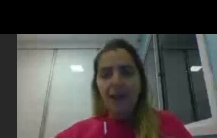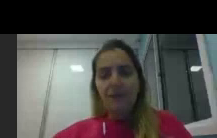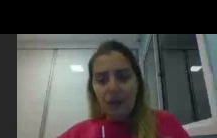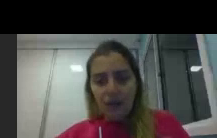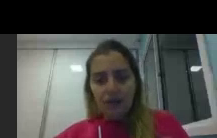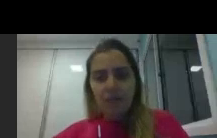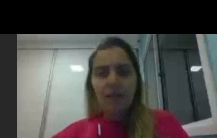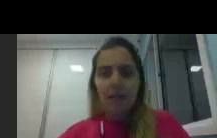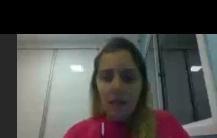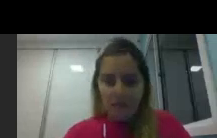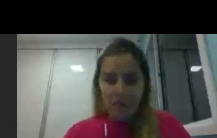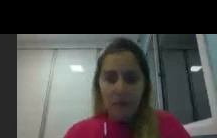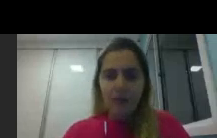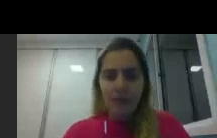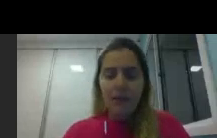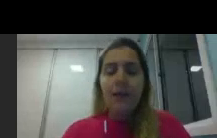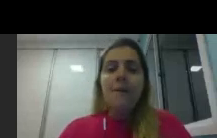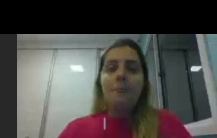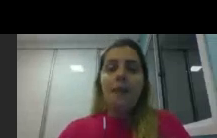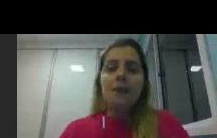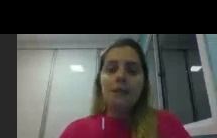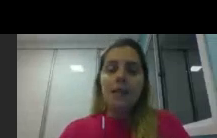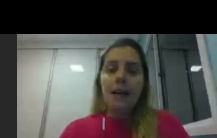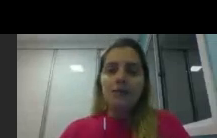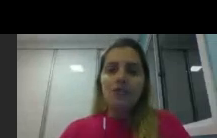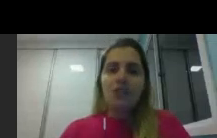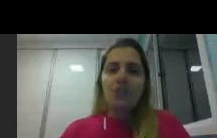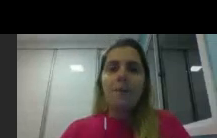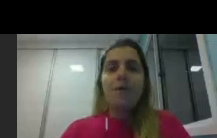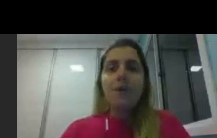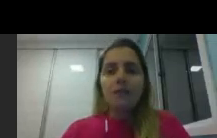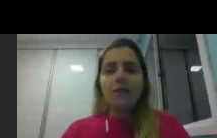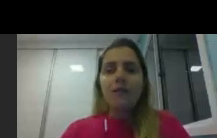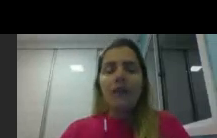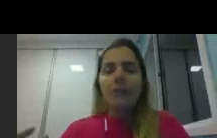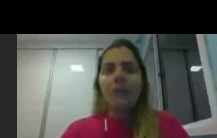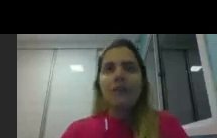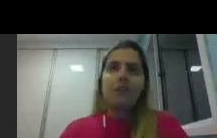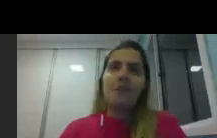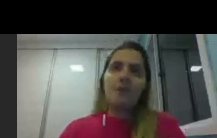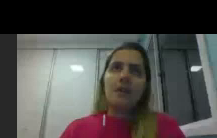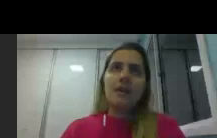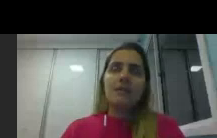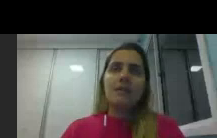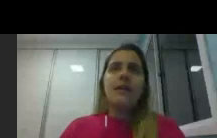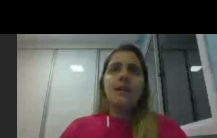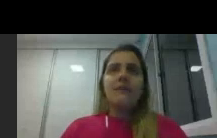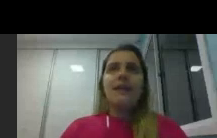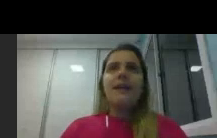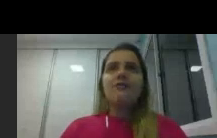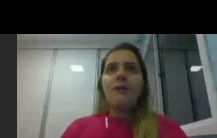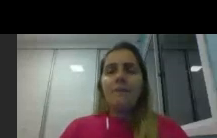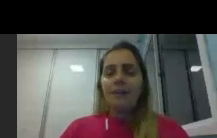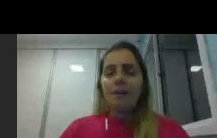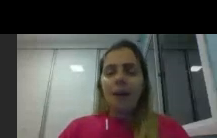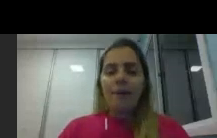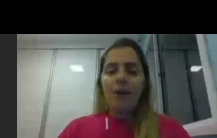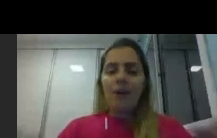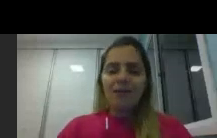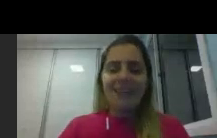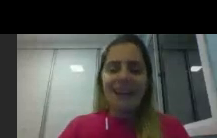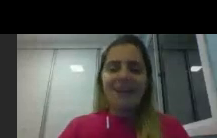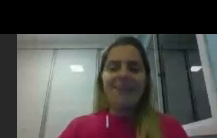positiva, e aí vem o risco da eritroblastose. Nesses casos, gente, é por isso que é importante que se conheça. Na verdade, não é para